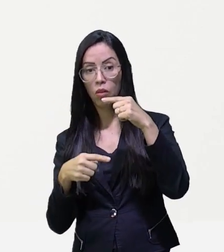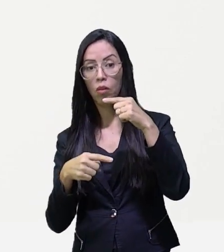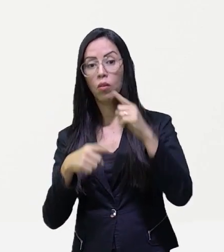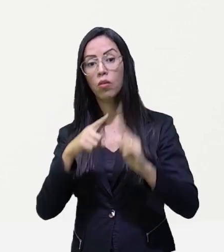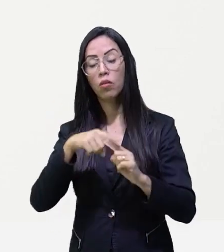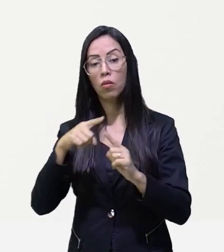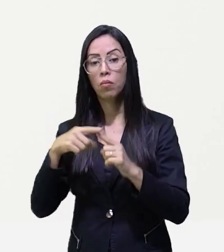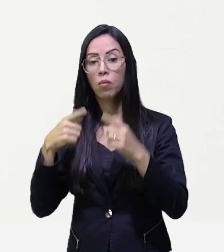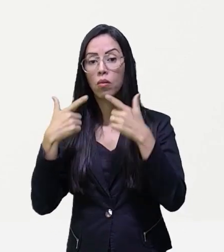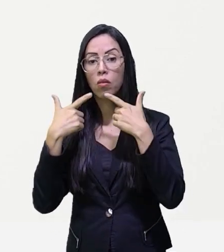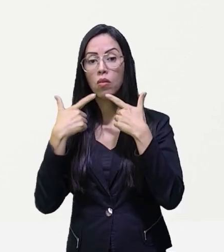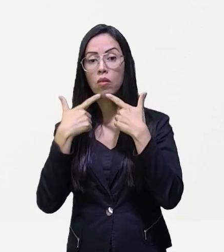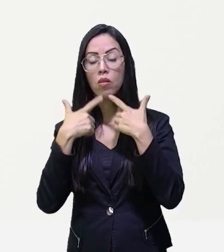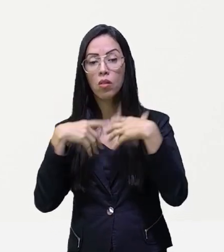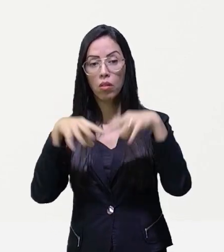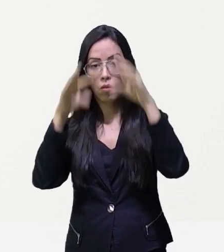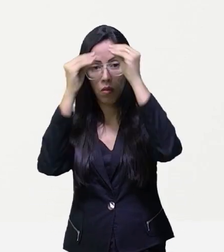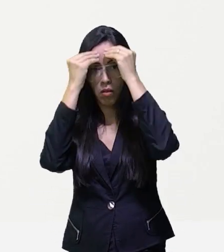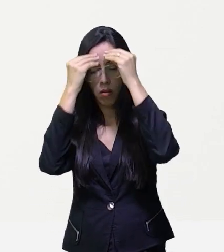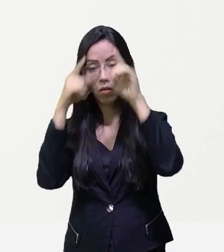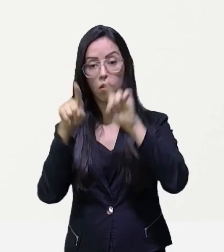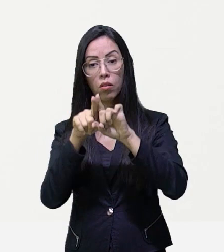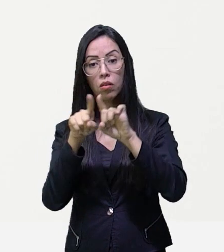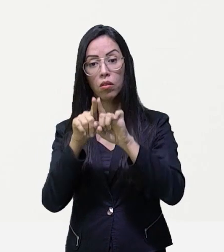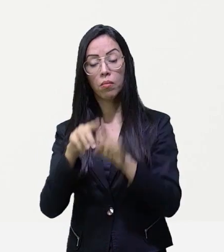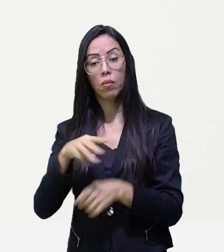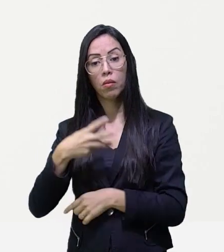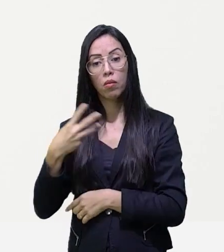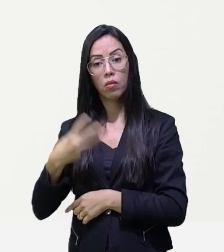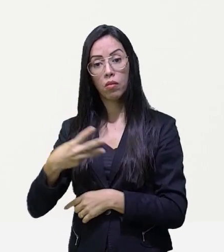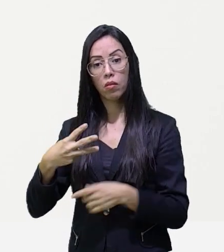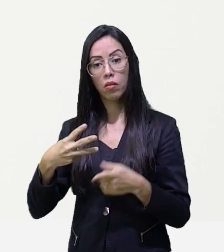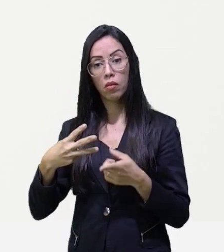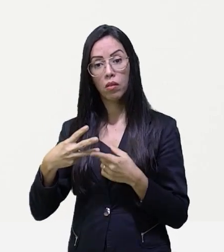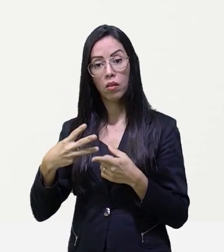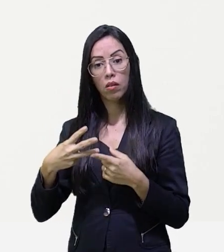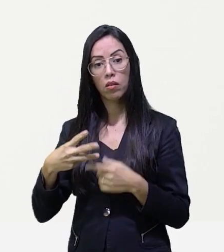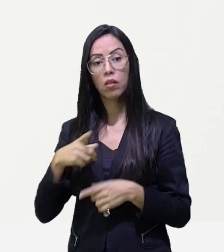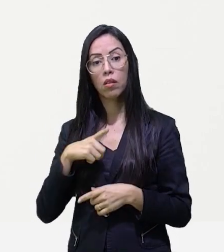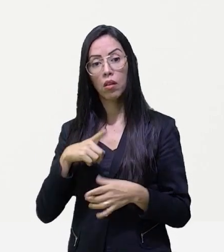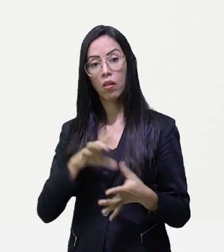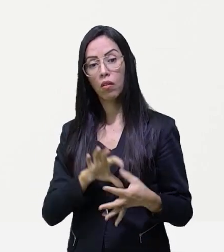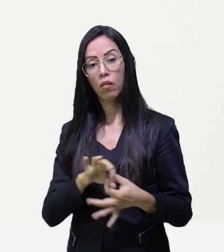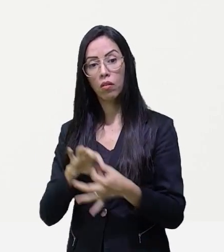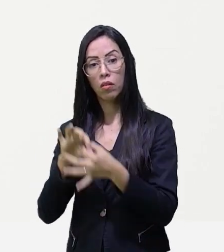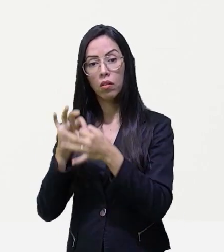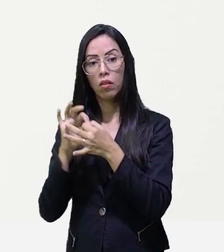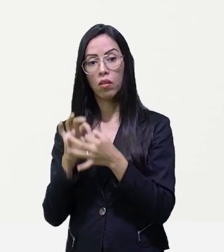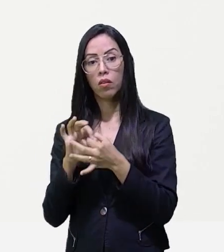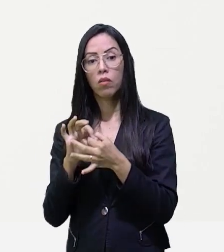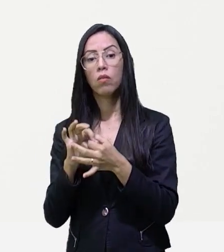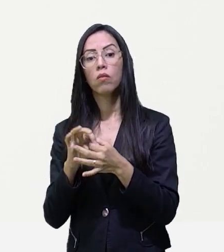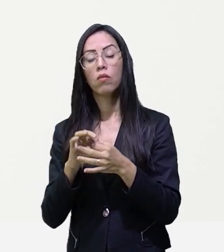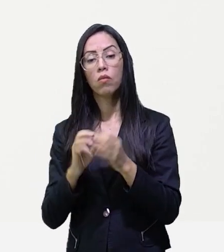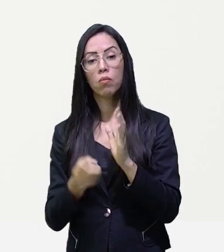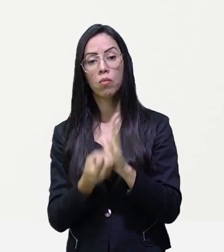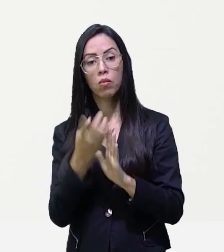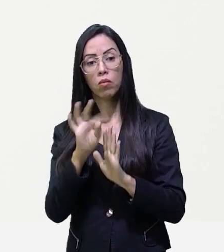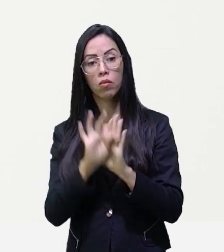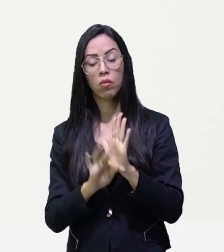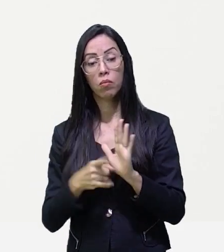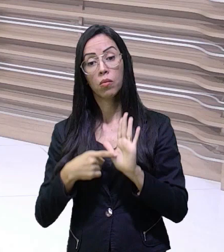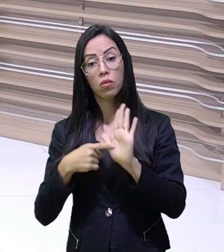linguagem. Aqui, crianças, eu tenho o contexto de produção do texto expositivo. Aí você vai